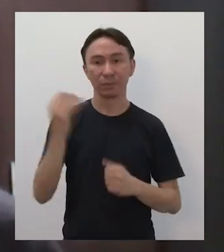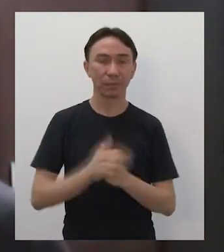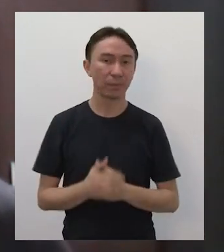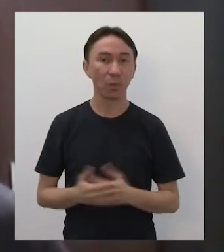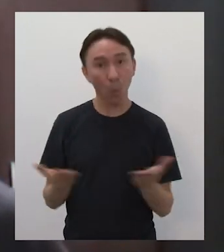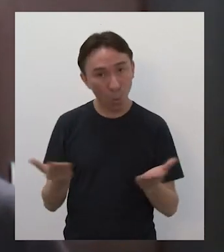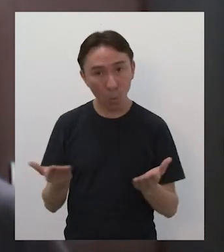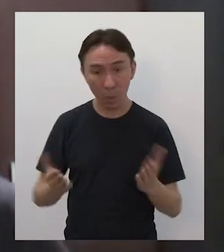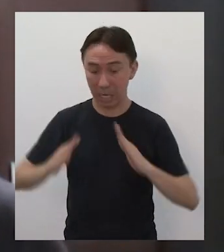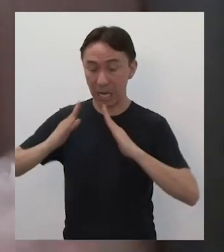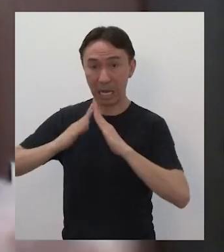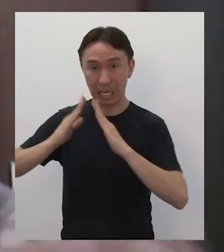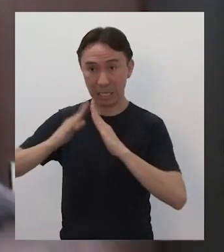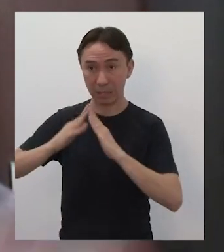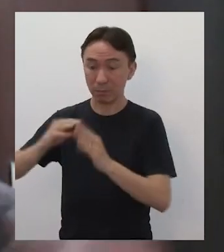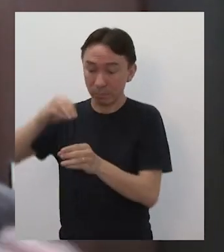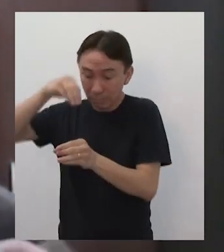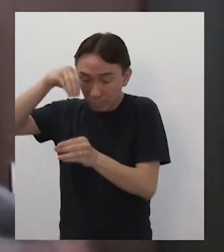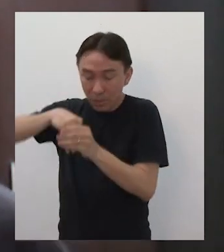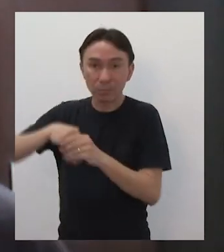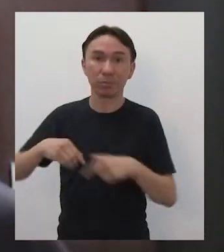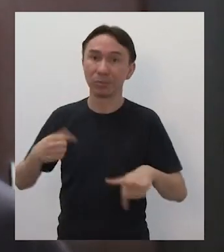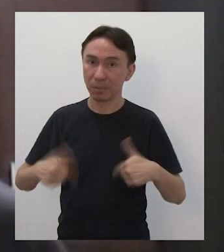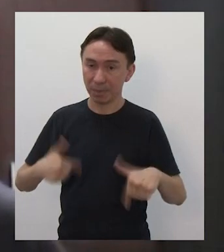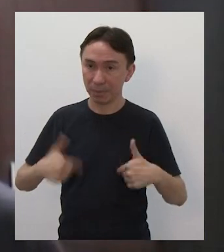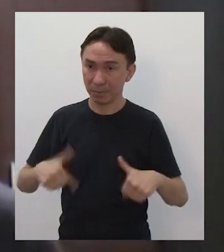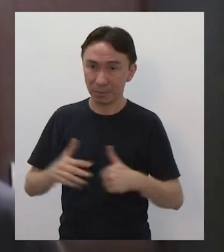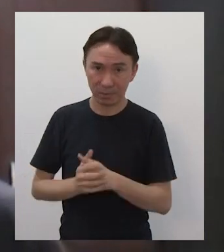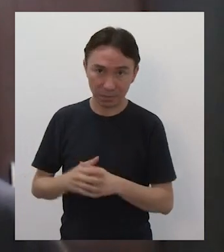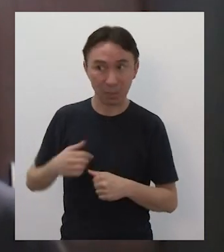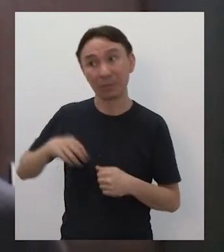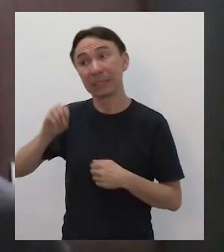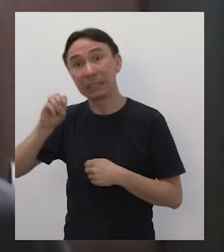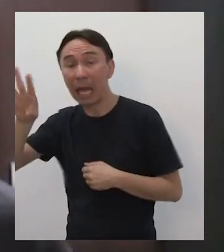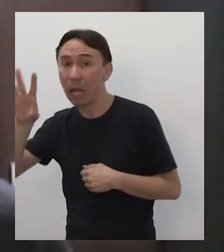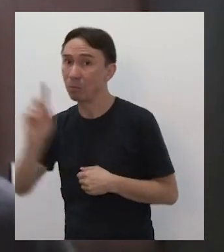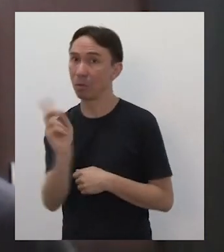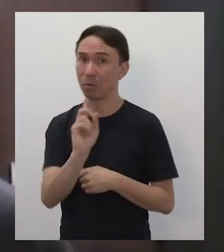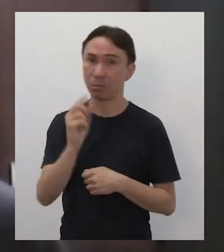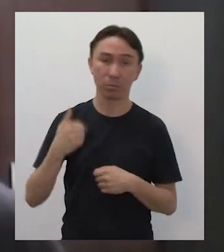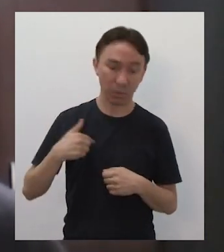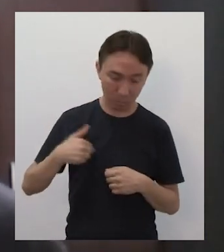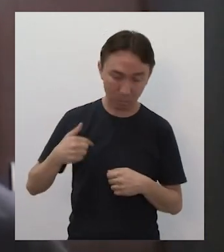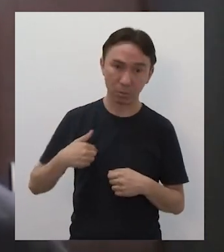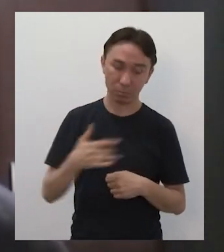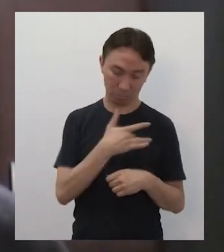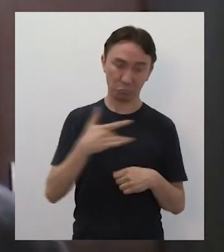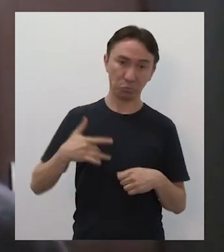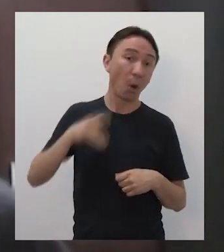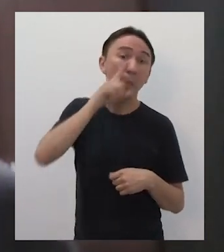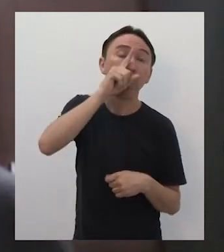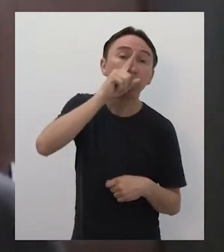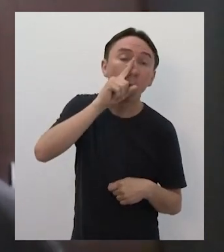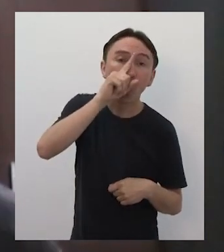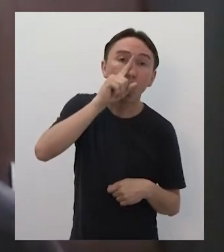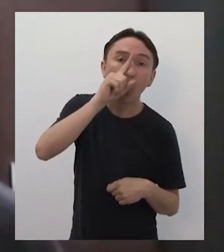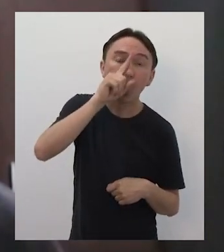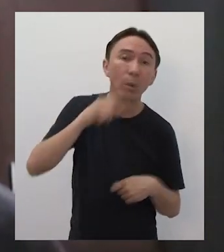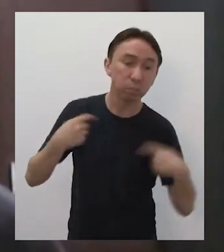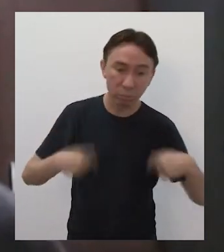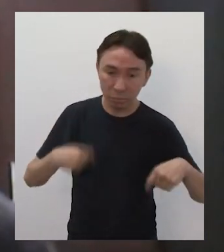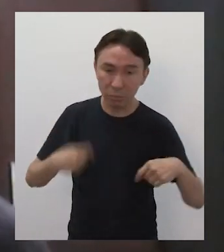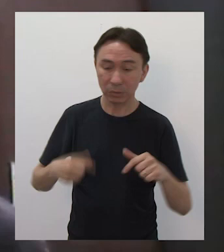casa, eu não saio, porque eu estava comentando aqui um pouquinho antes, eu sou do grupo de risco. Né? E eu tenho que fazer todo o meu trabalho